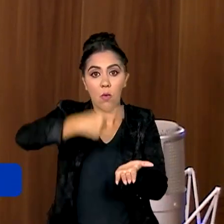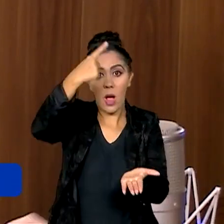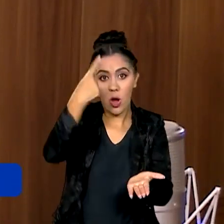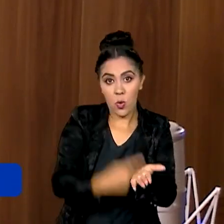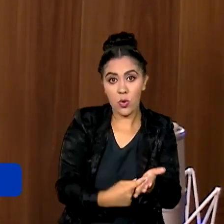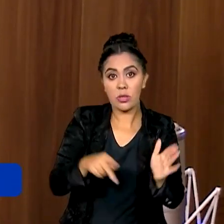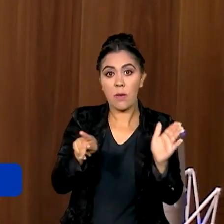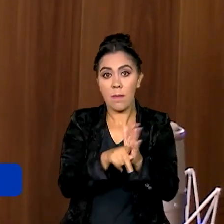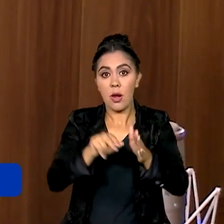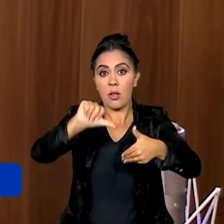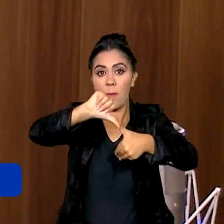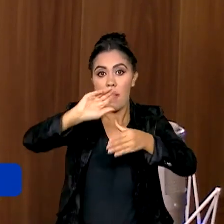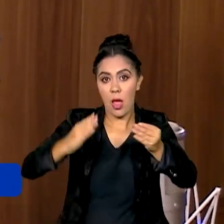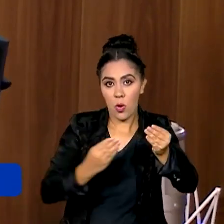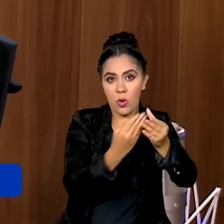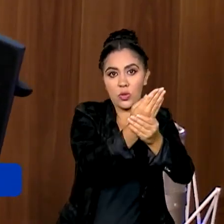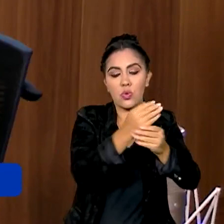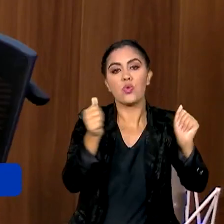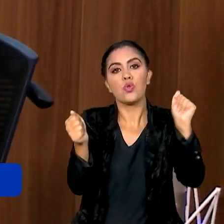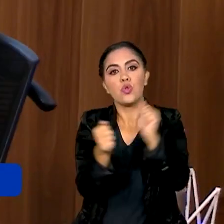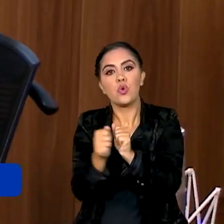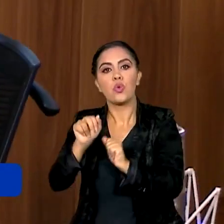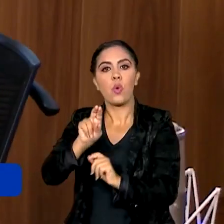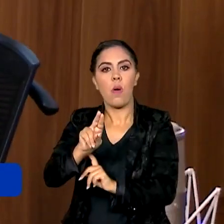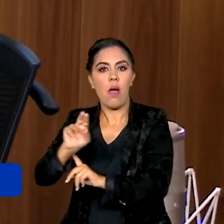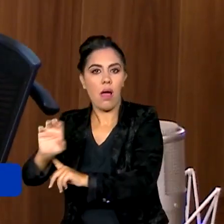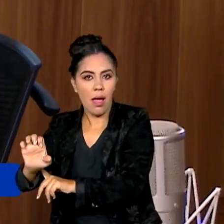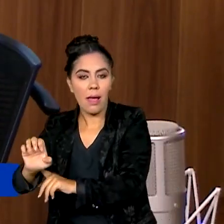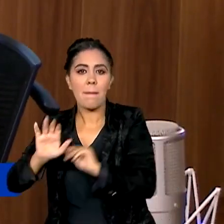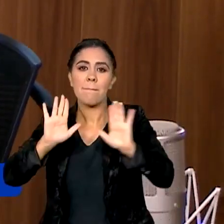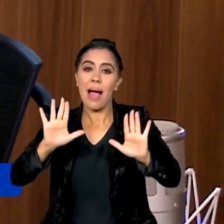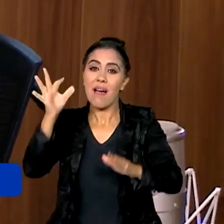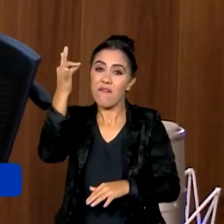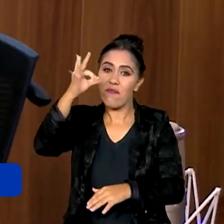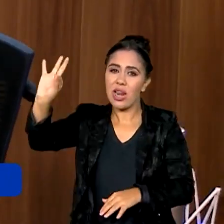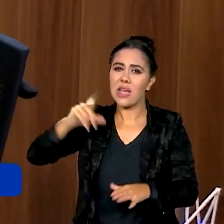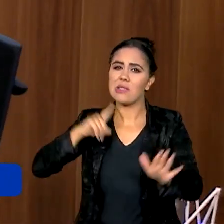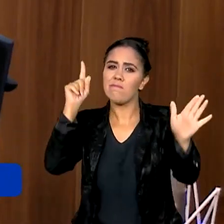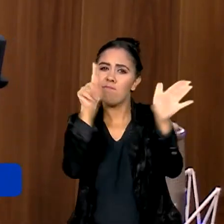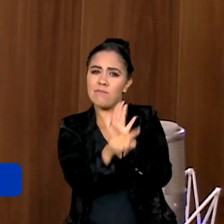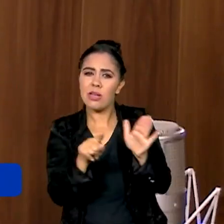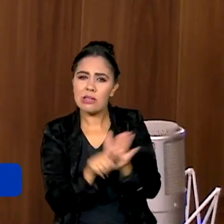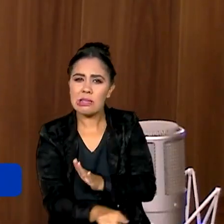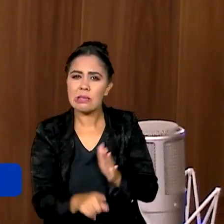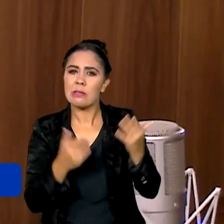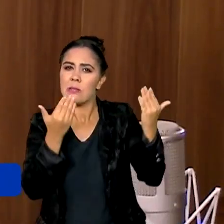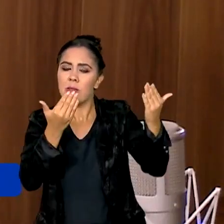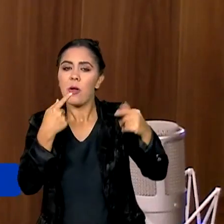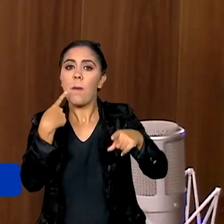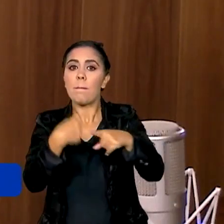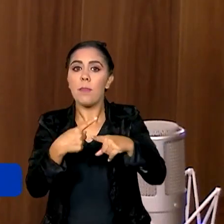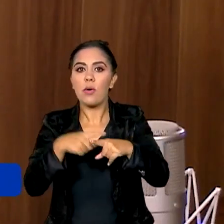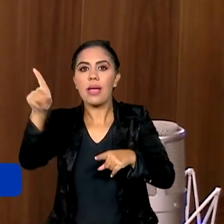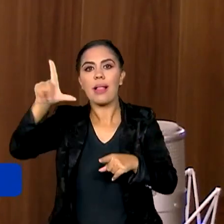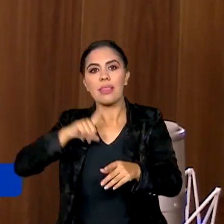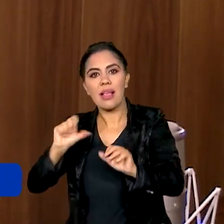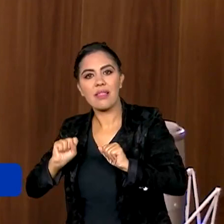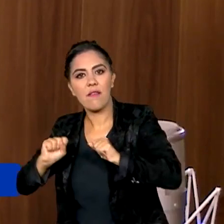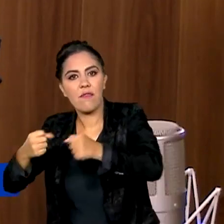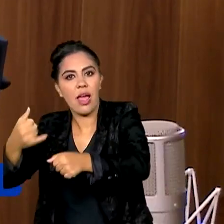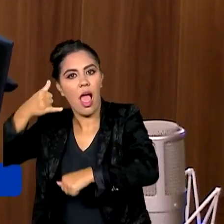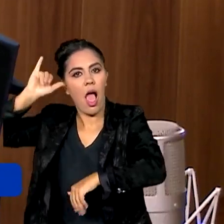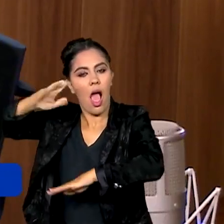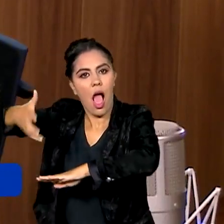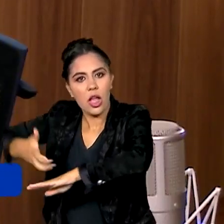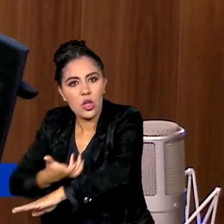Mercosul com a União Europeia. E a França tem questionamento, porque a França defende muito os seus agricultores, né, que